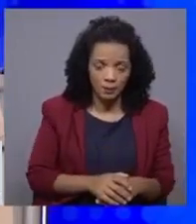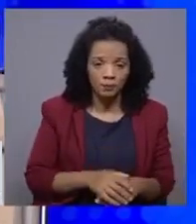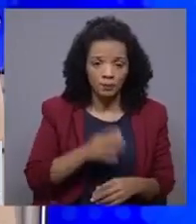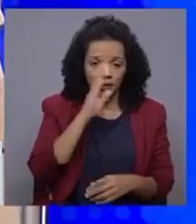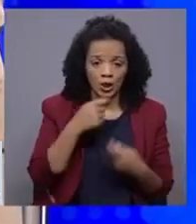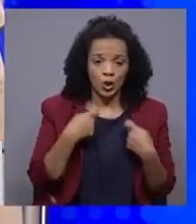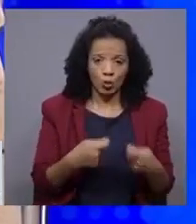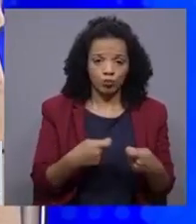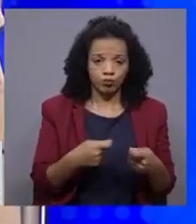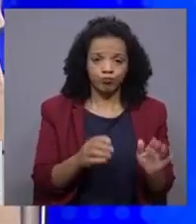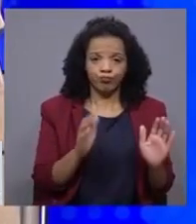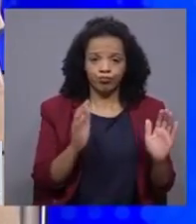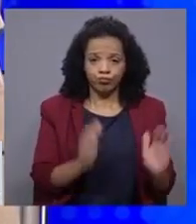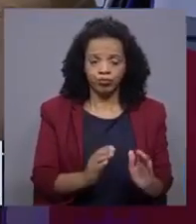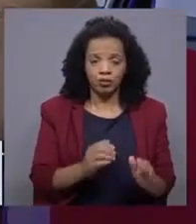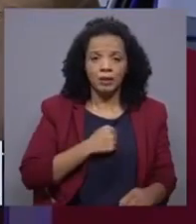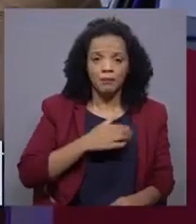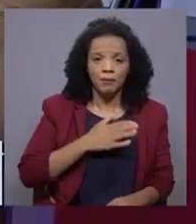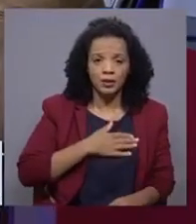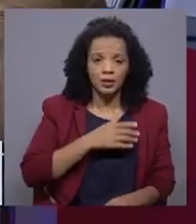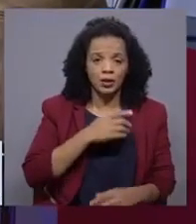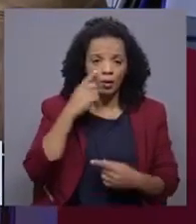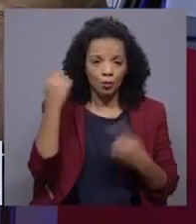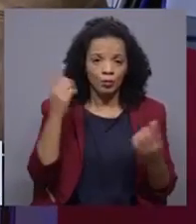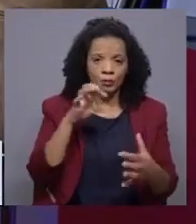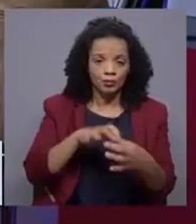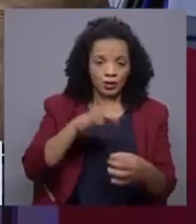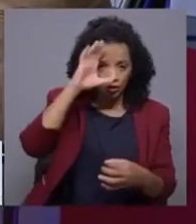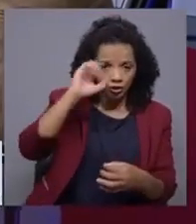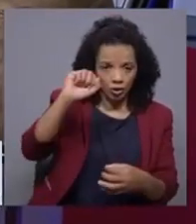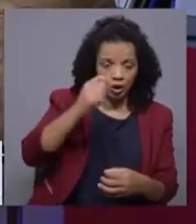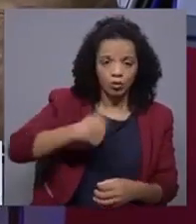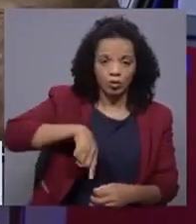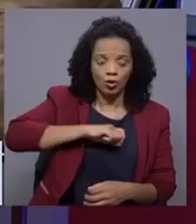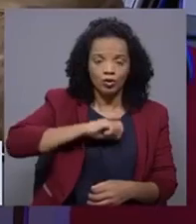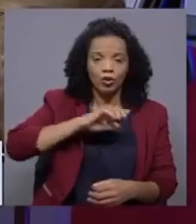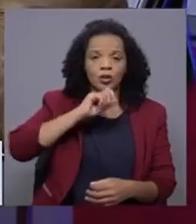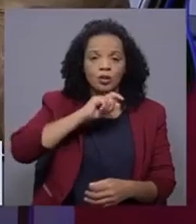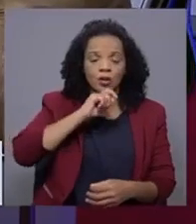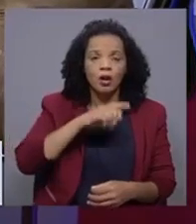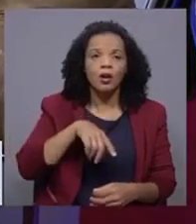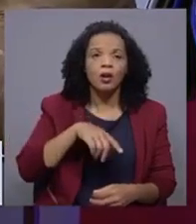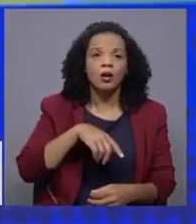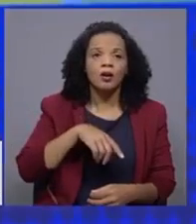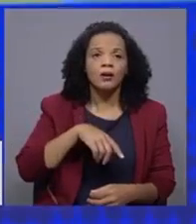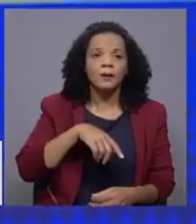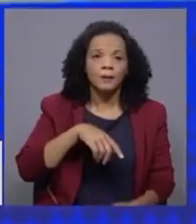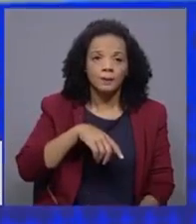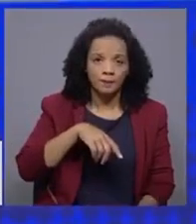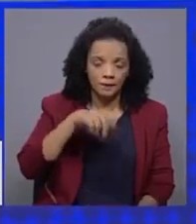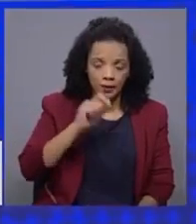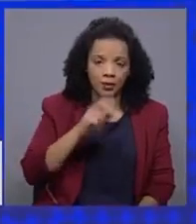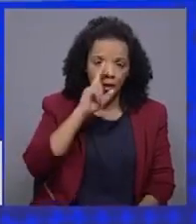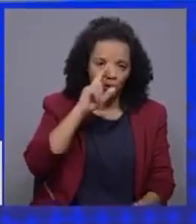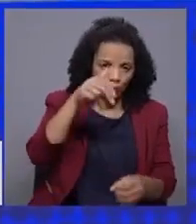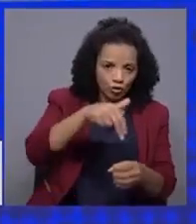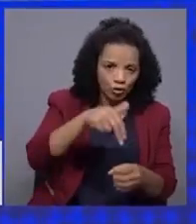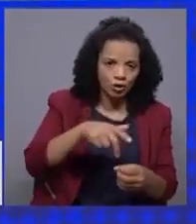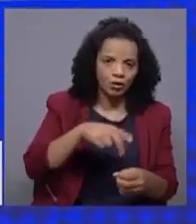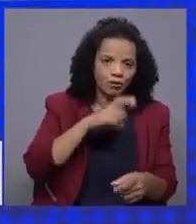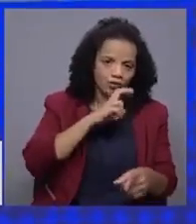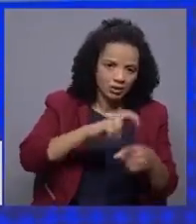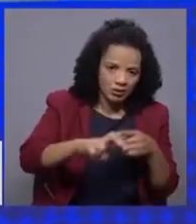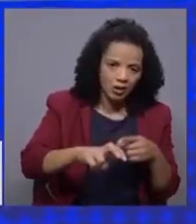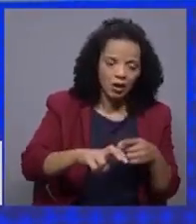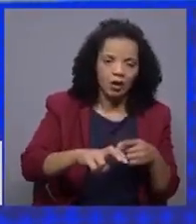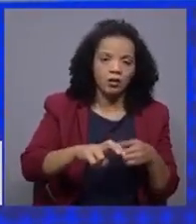este custo que estas empresas públicas têm na esfera do Estado. Nós podemos aliviar também a fatura dos combustíveis, da